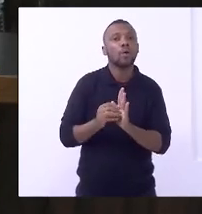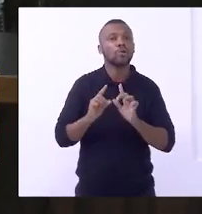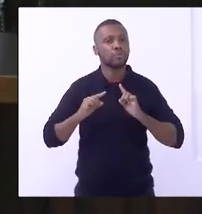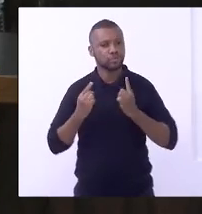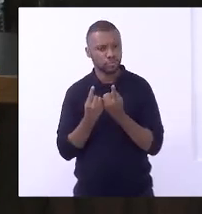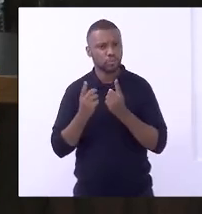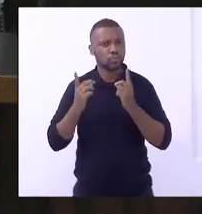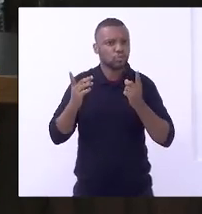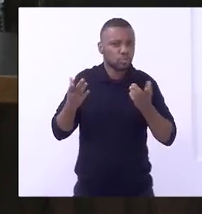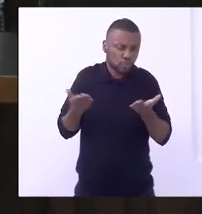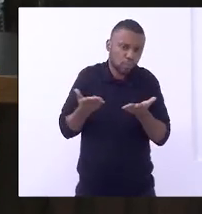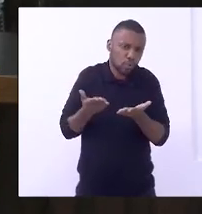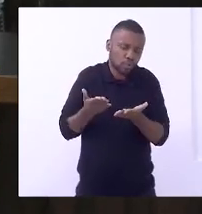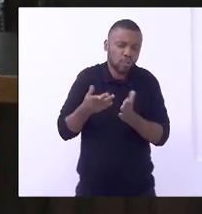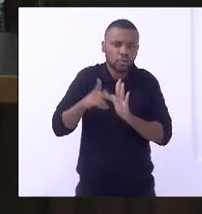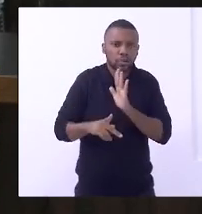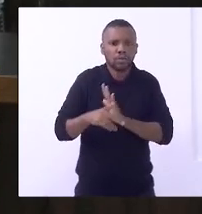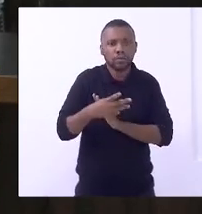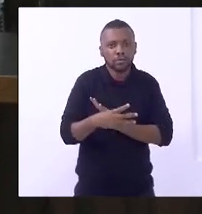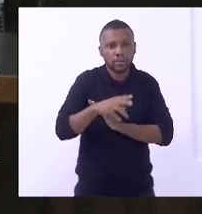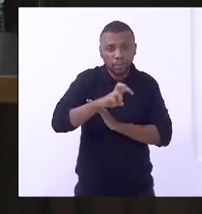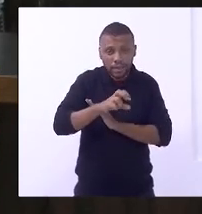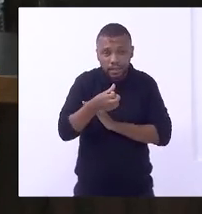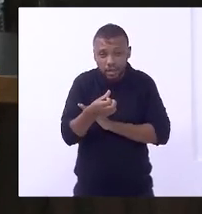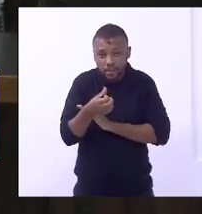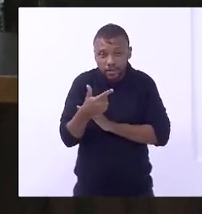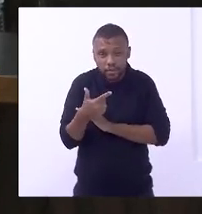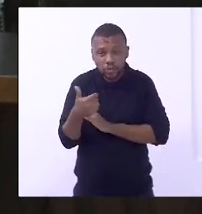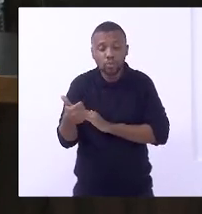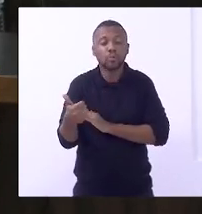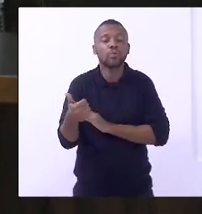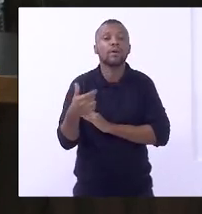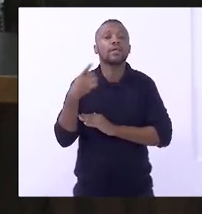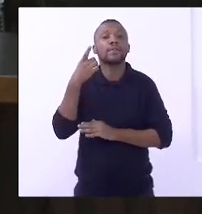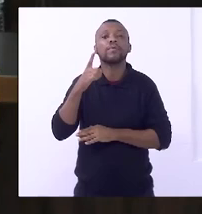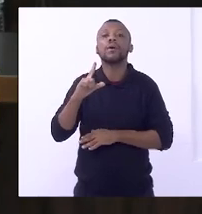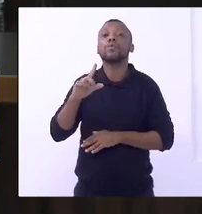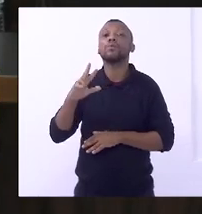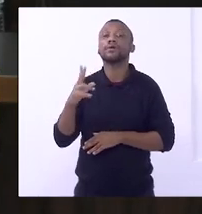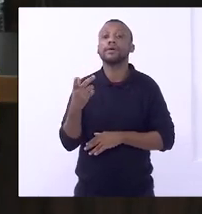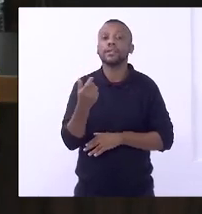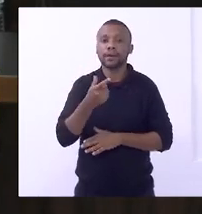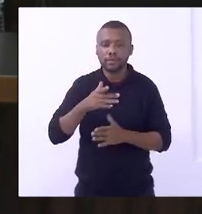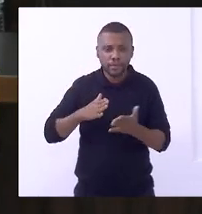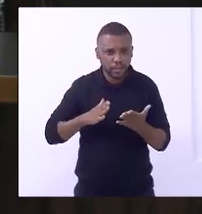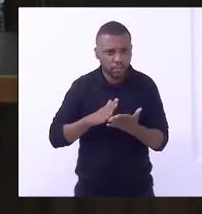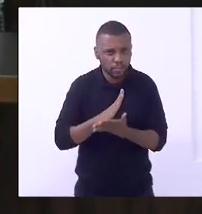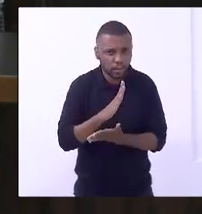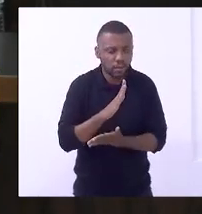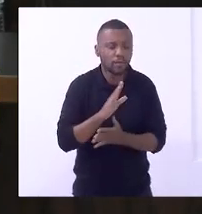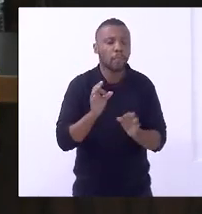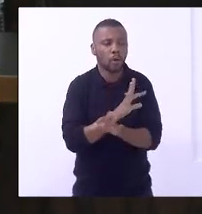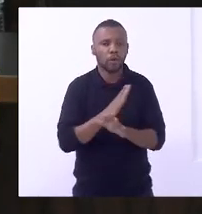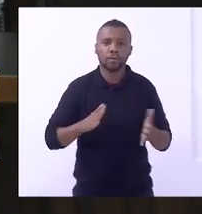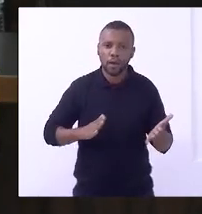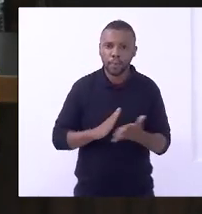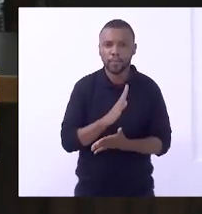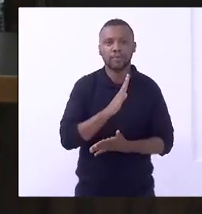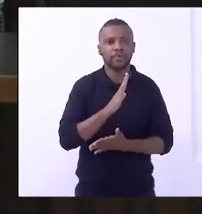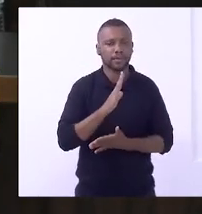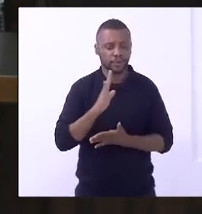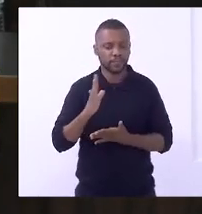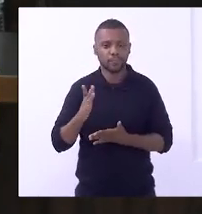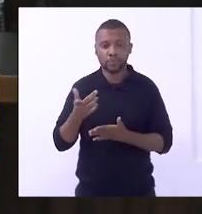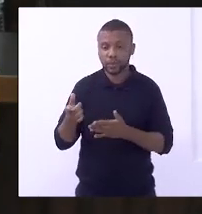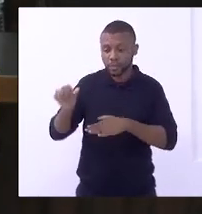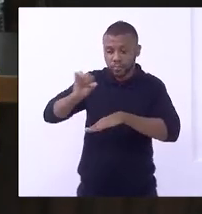5043 de 21, da deputada Lucinha. Senhores que aprovam, permaneçam como estão. Aprovado. Há sobre